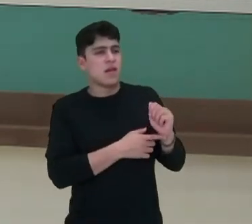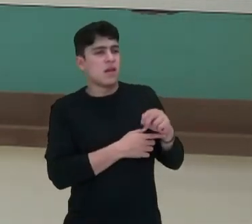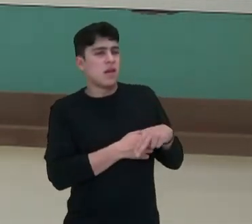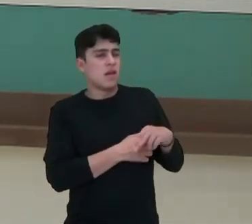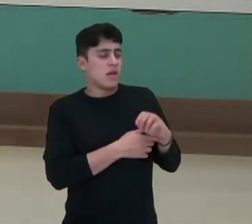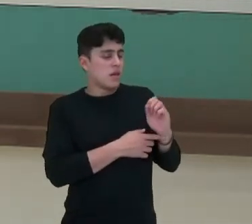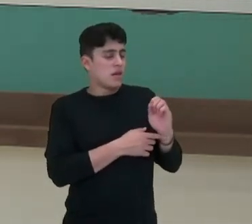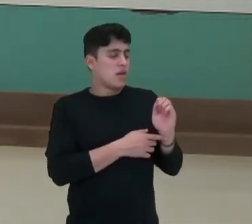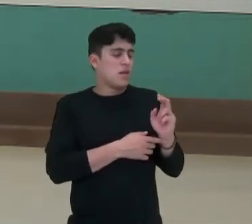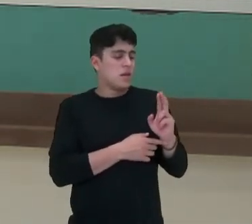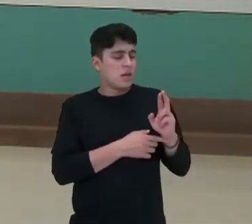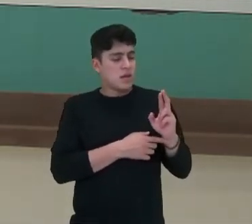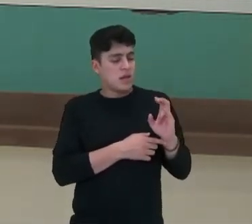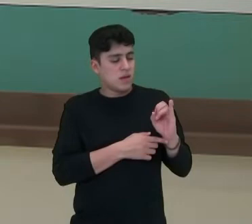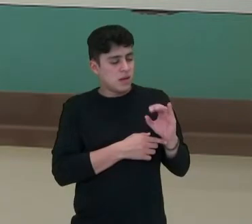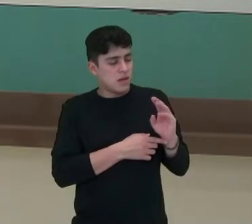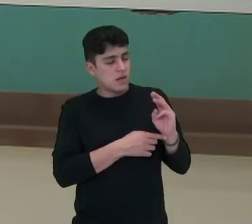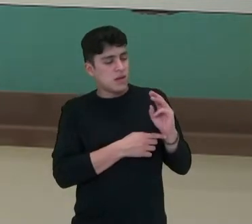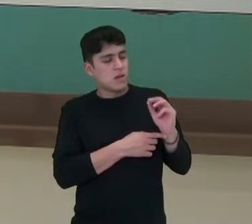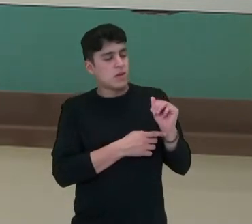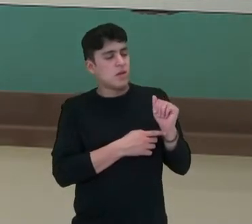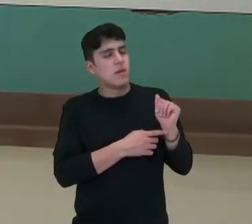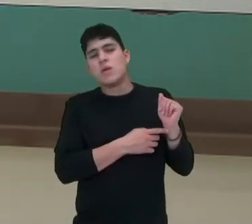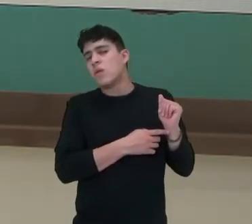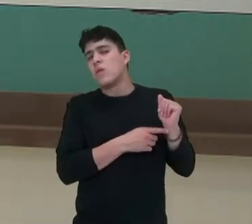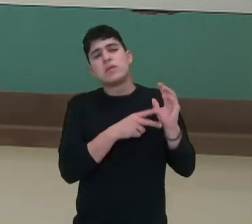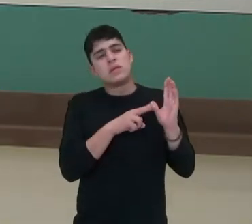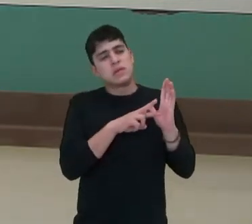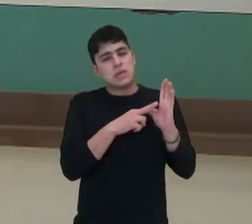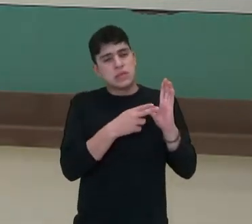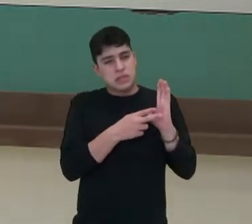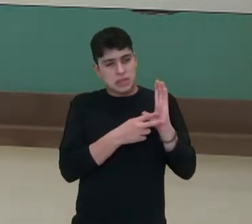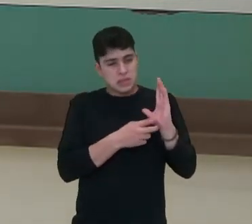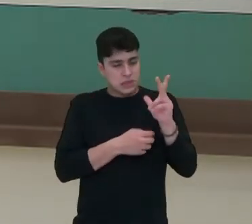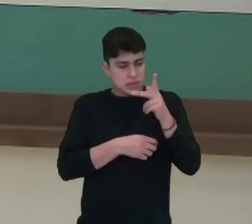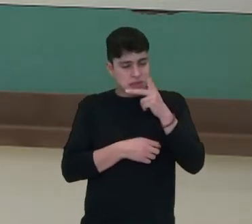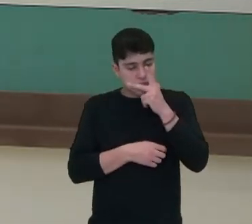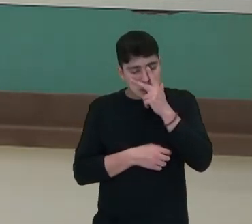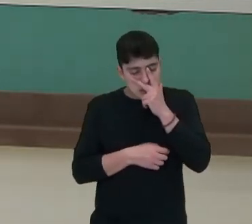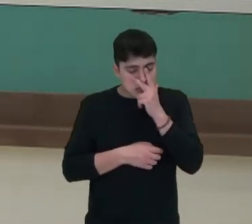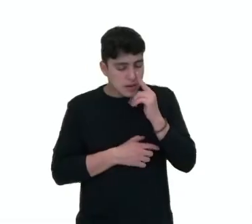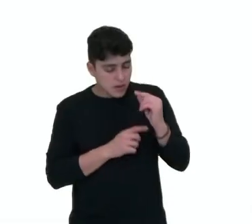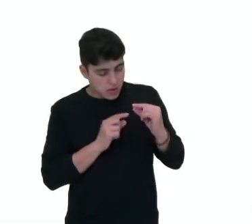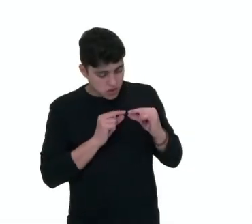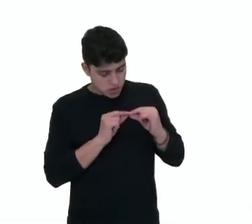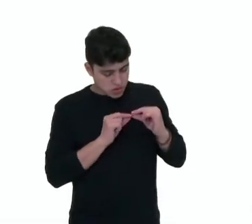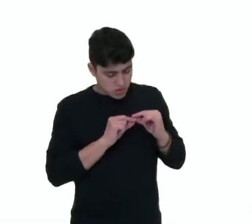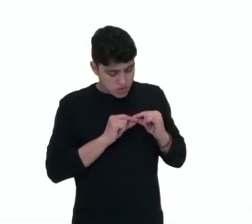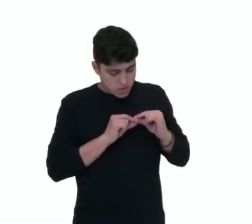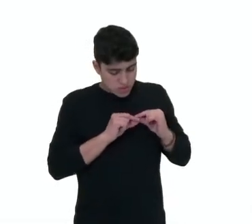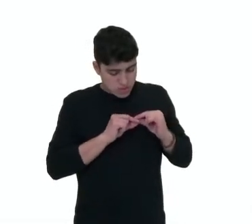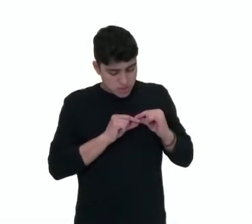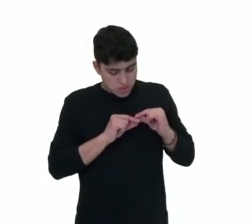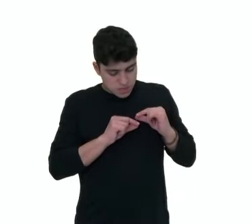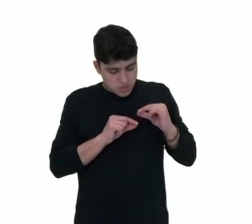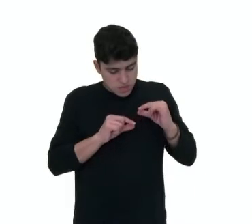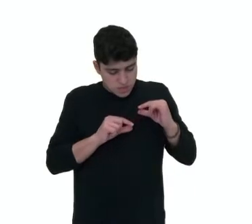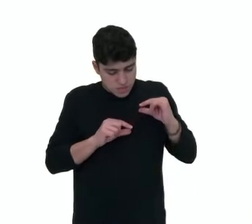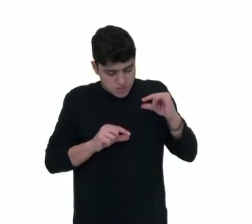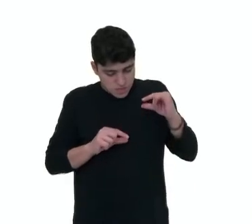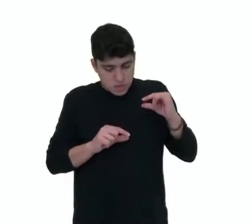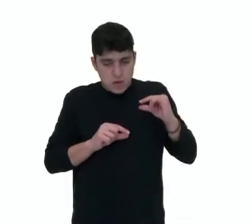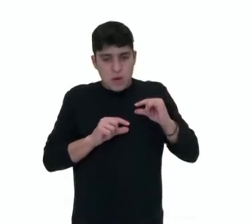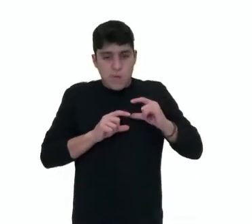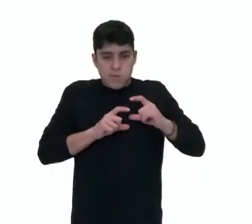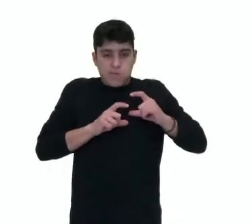O aneurisma é caracterizado por uma dilatação, um aumento que se forma na parede